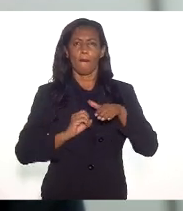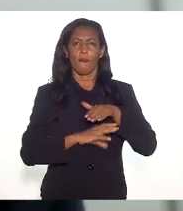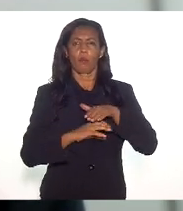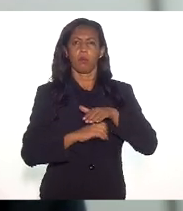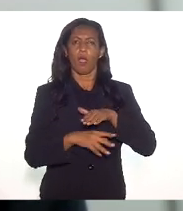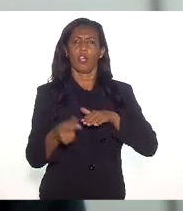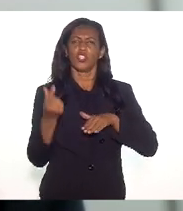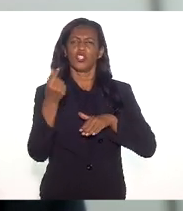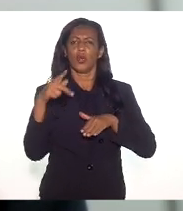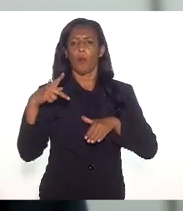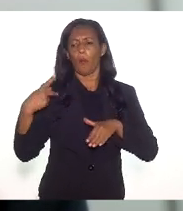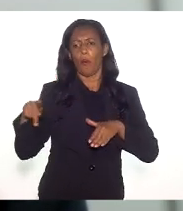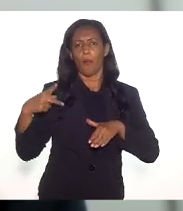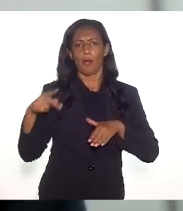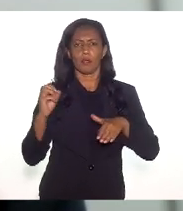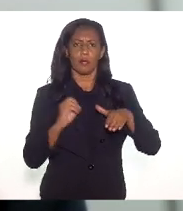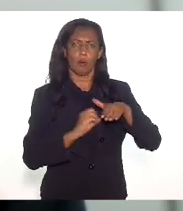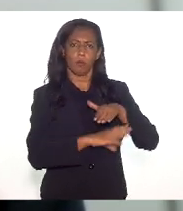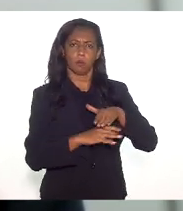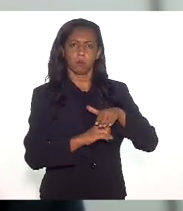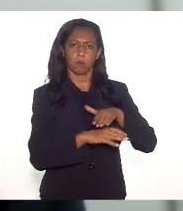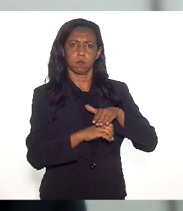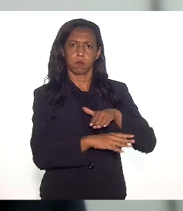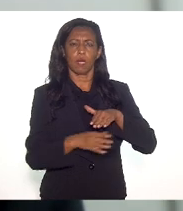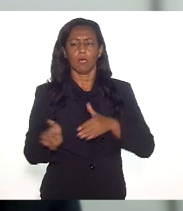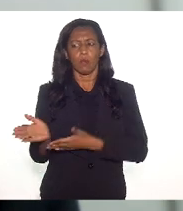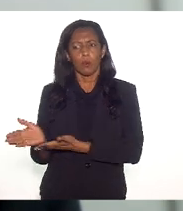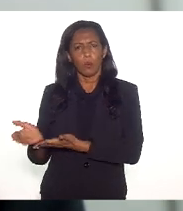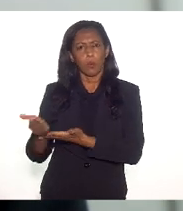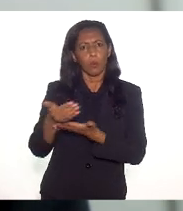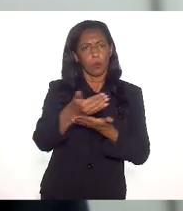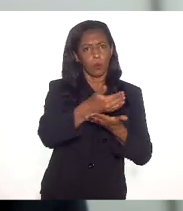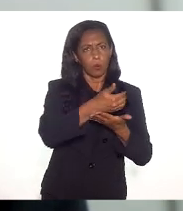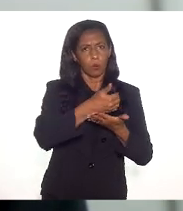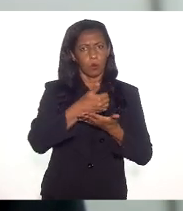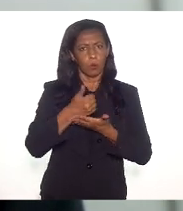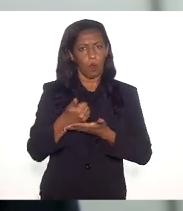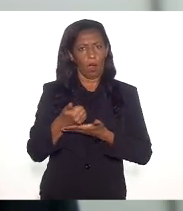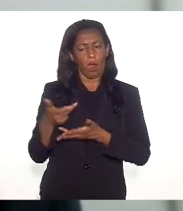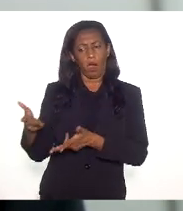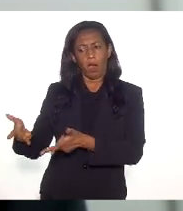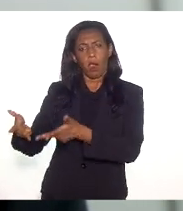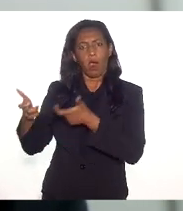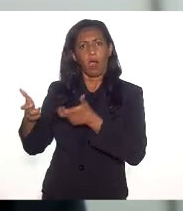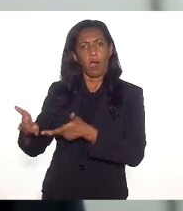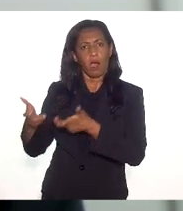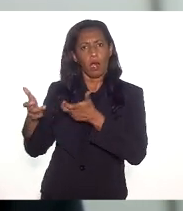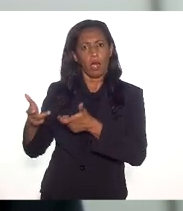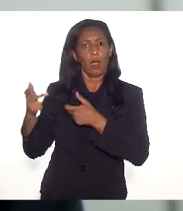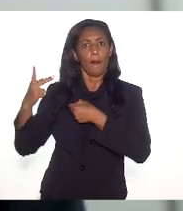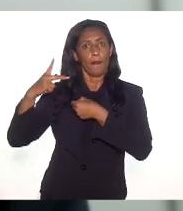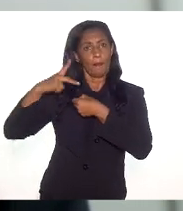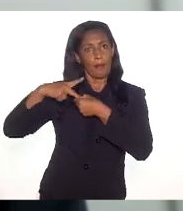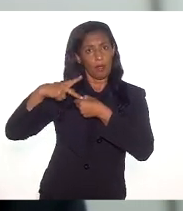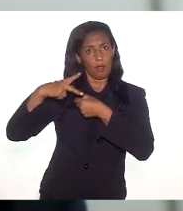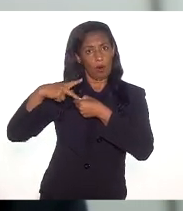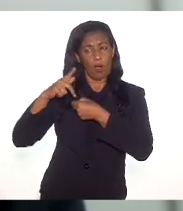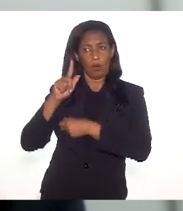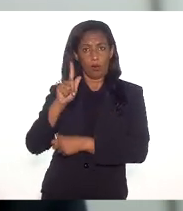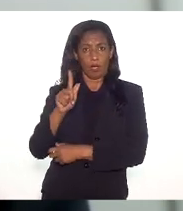pública com recursos provenientes da exploração de petróleo e gás,